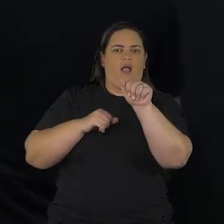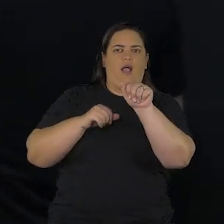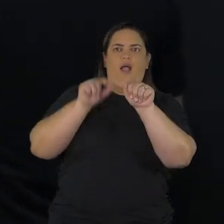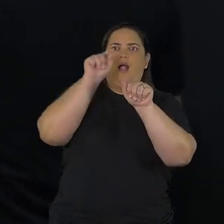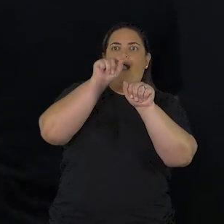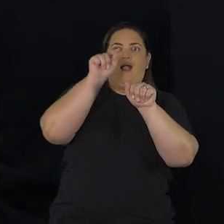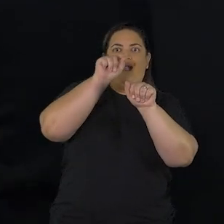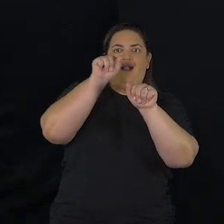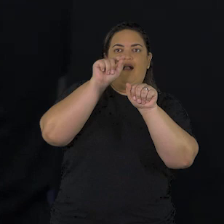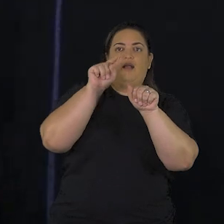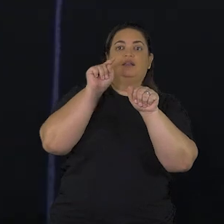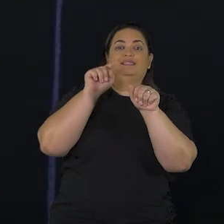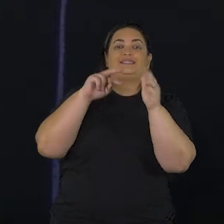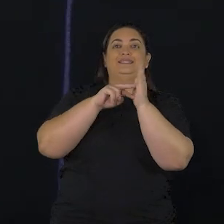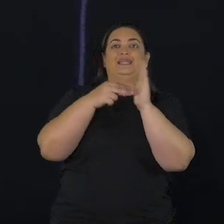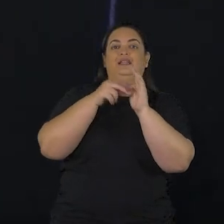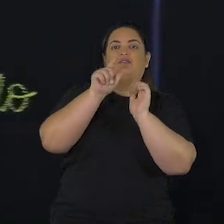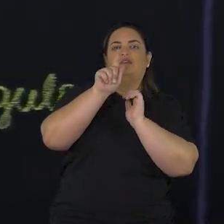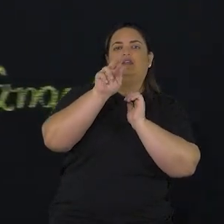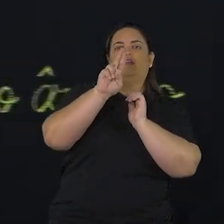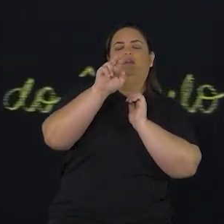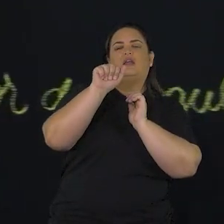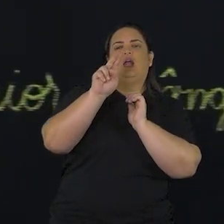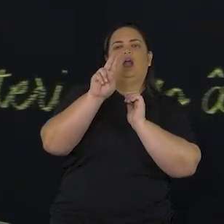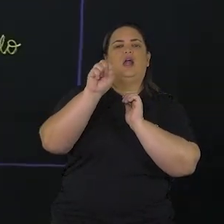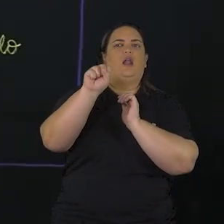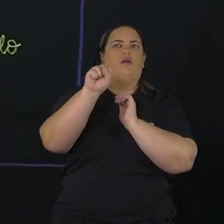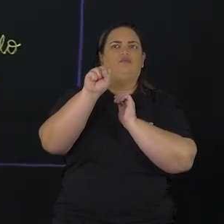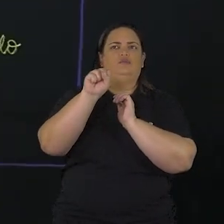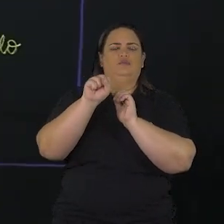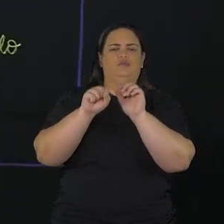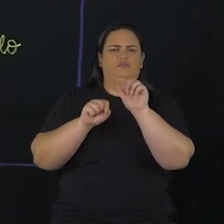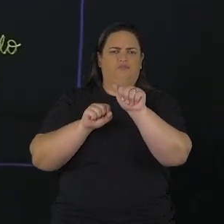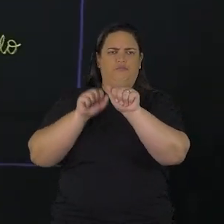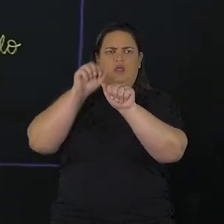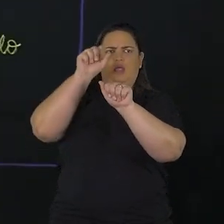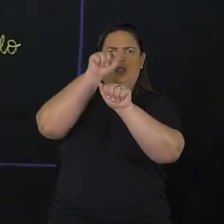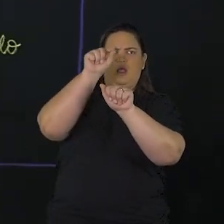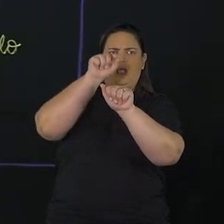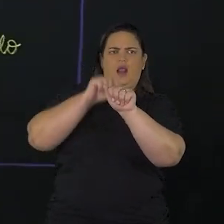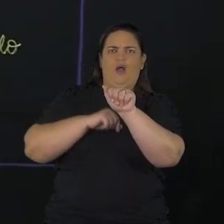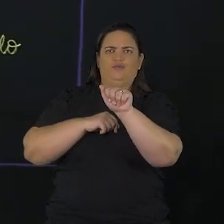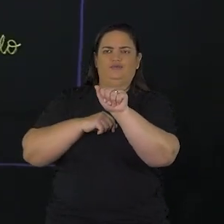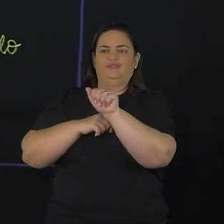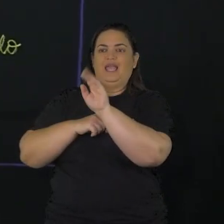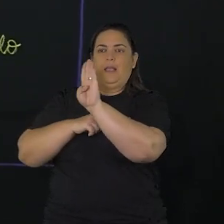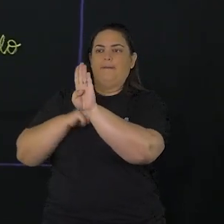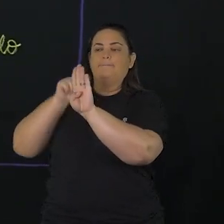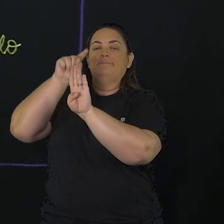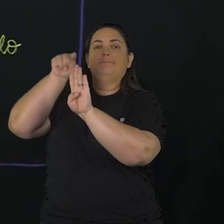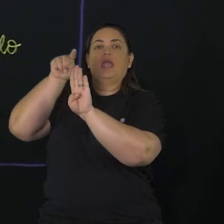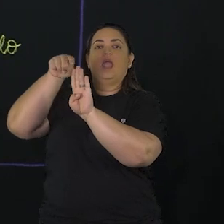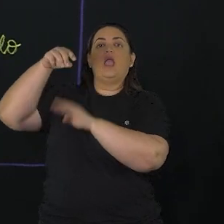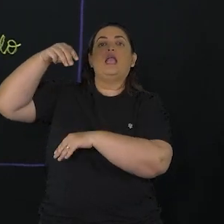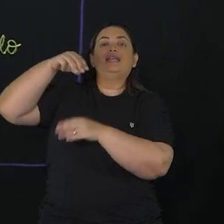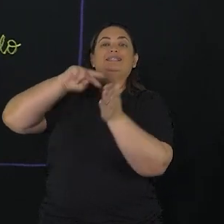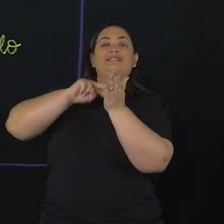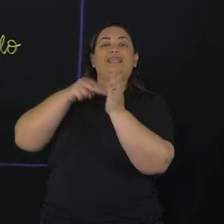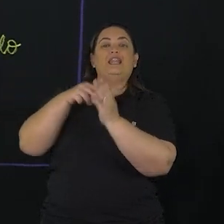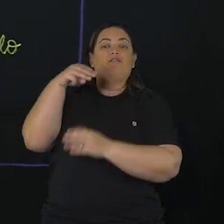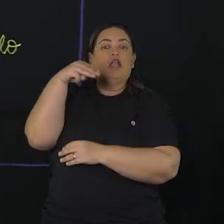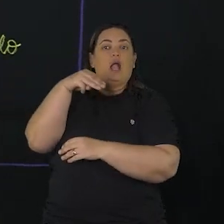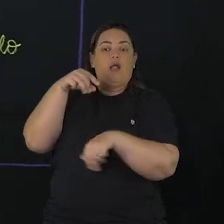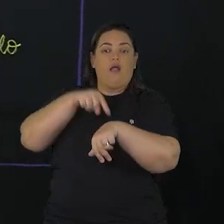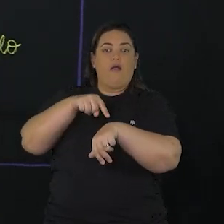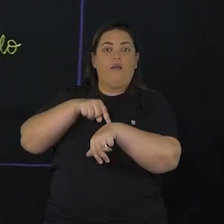valor em minutos e algum valor em segundos. Como assim, professor? Eu tenho aqui, ó, um valor graus,